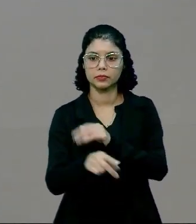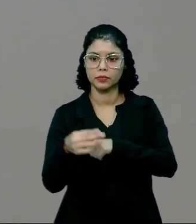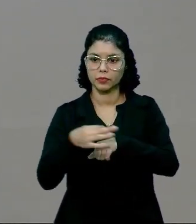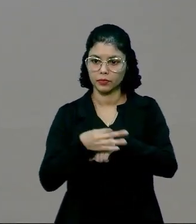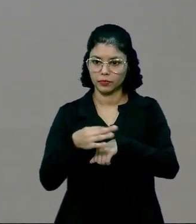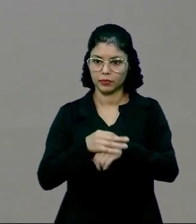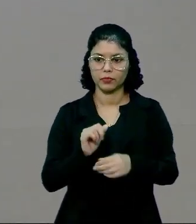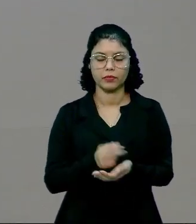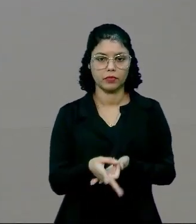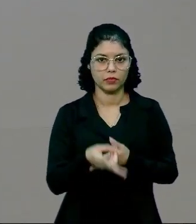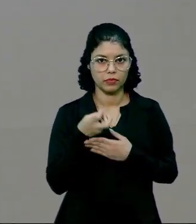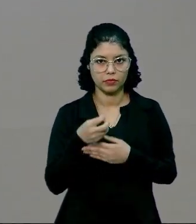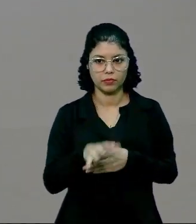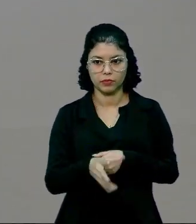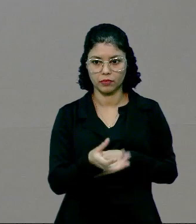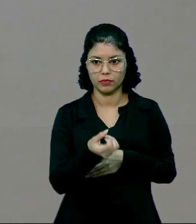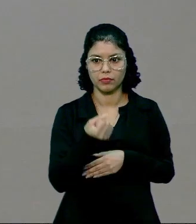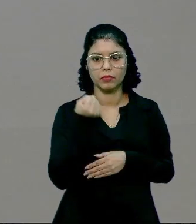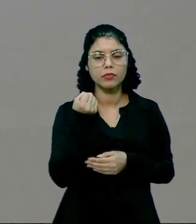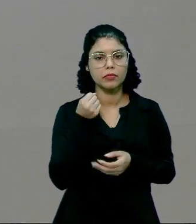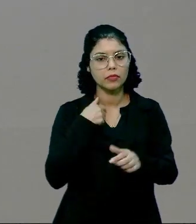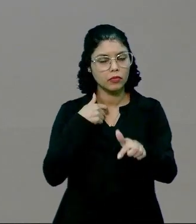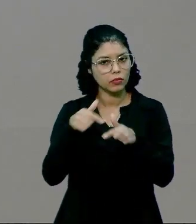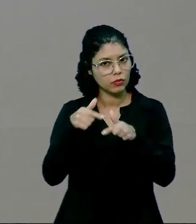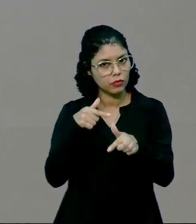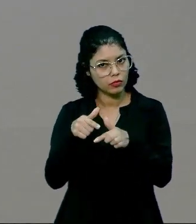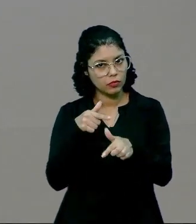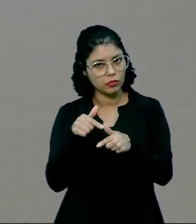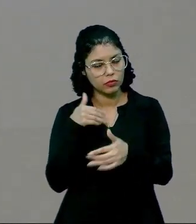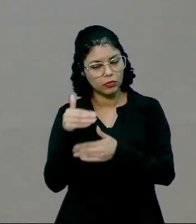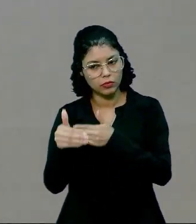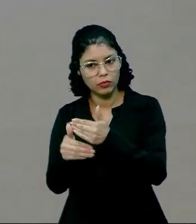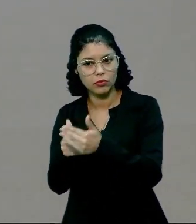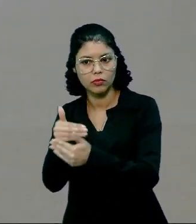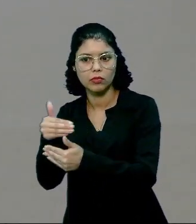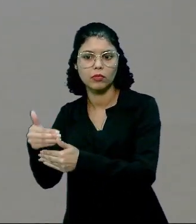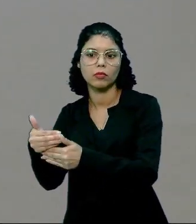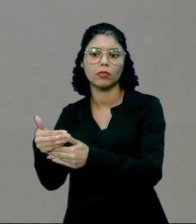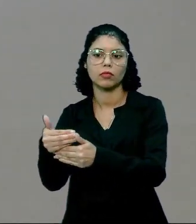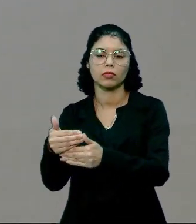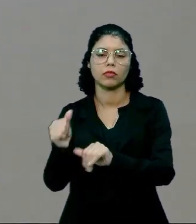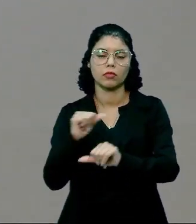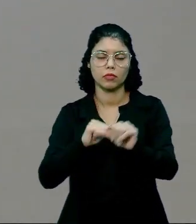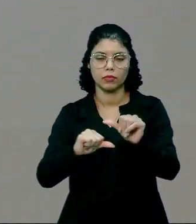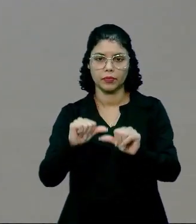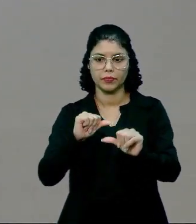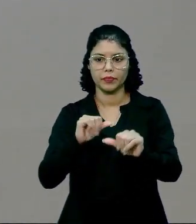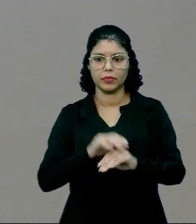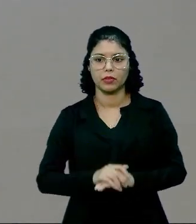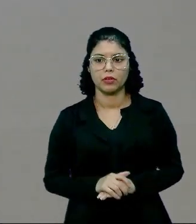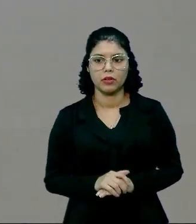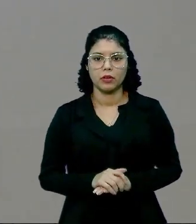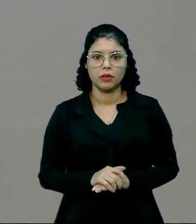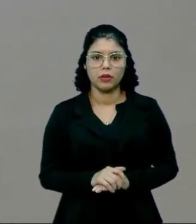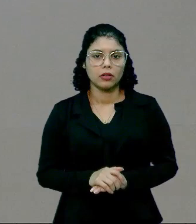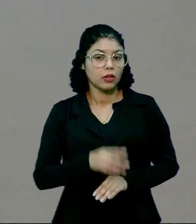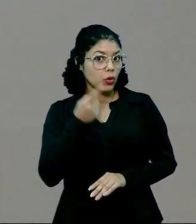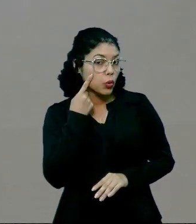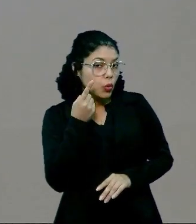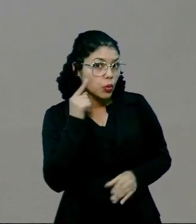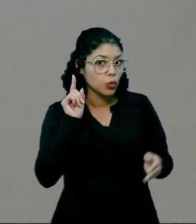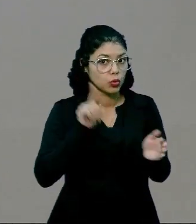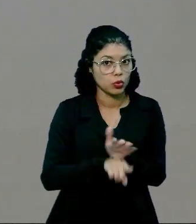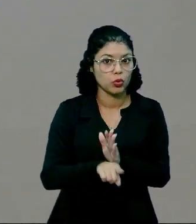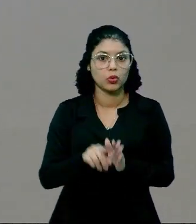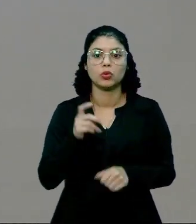carvão ele é acolhido ele vai ser trabalhado e ele precisa ser transformado na questão ela fala